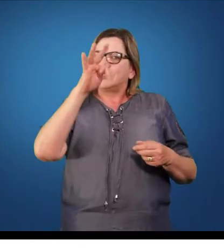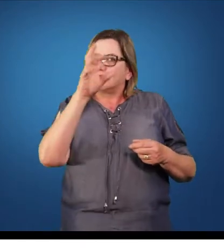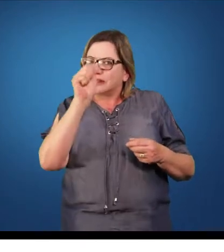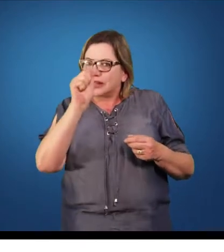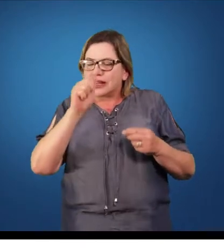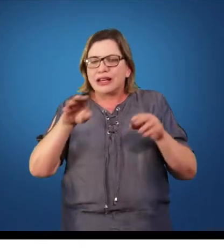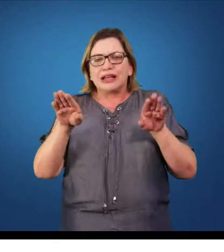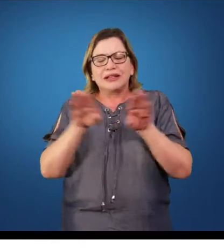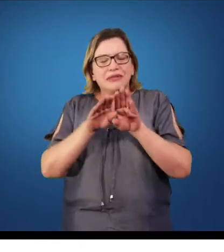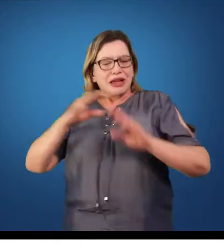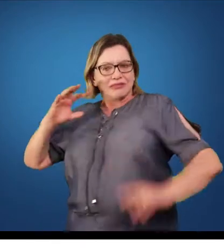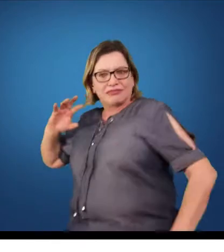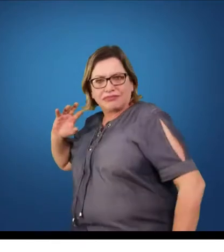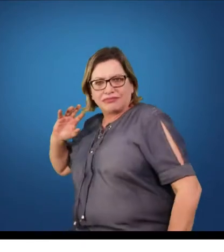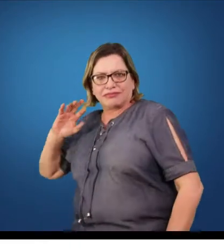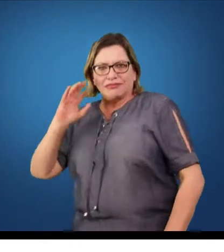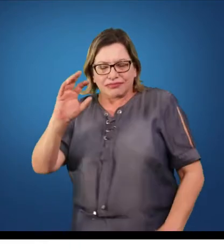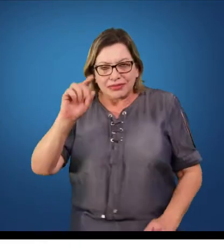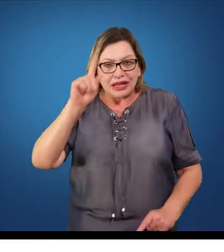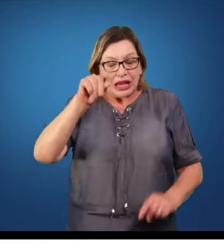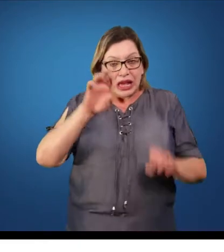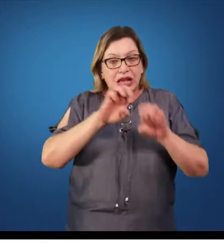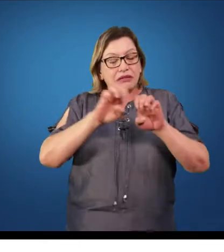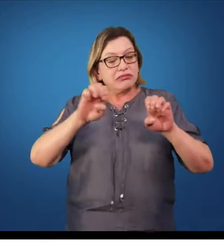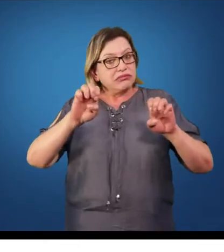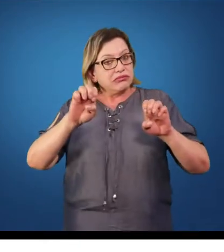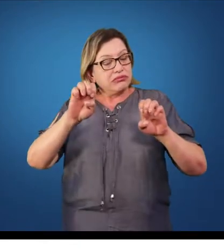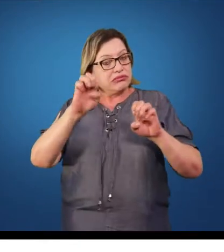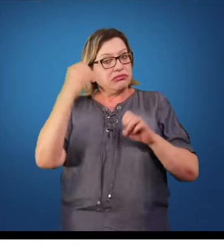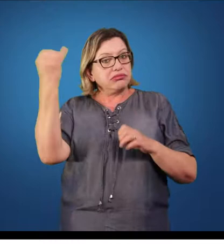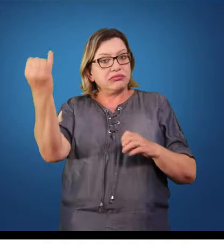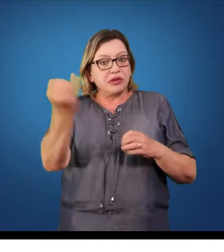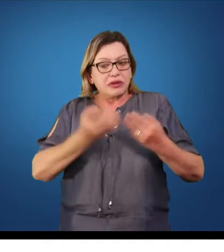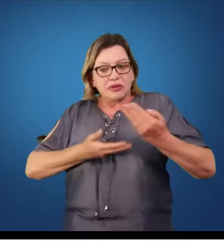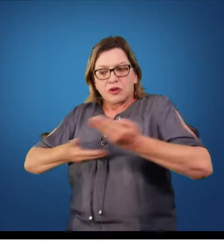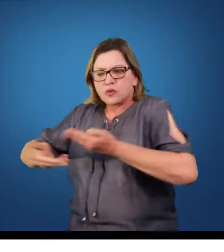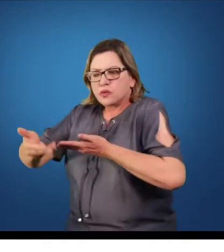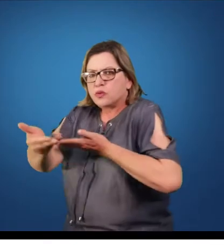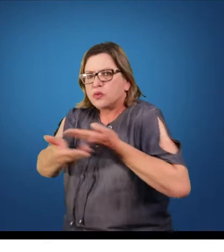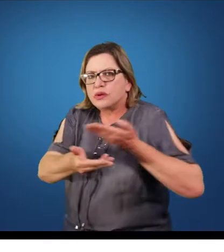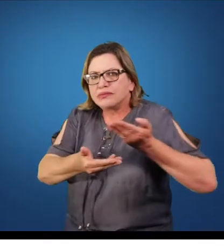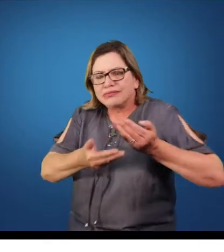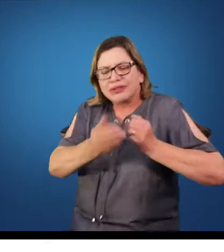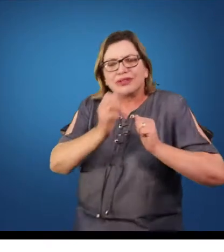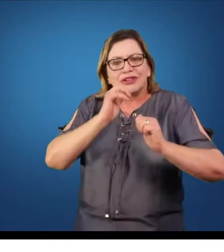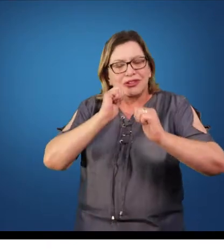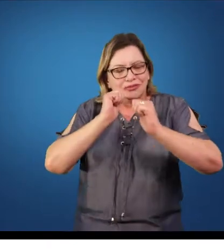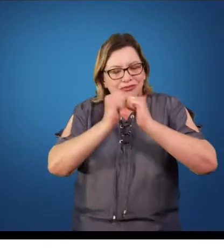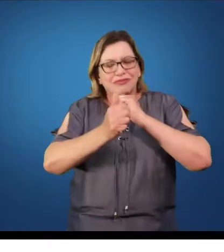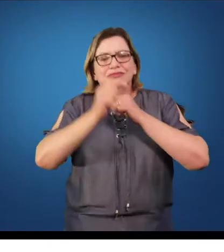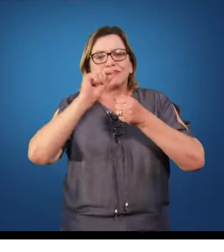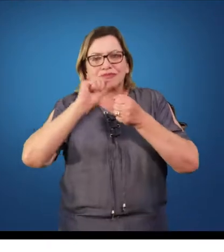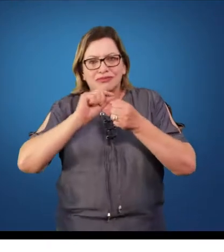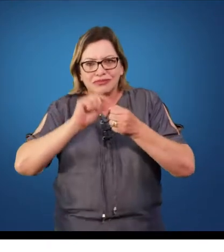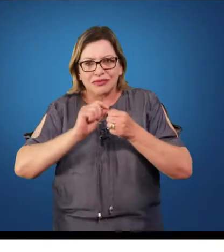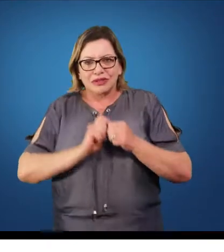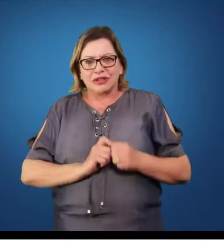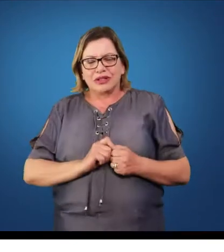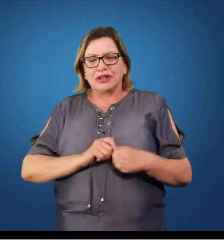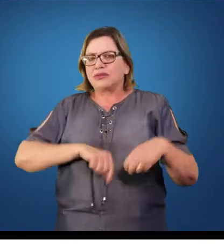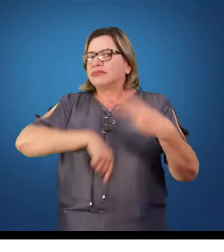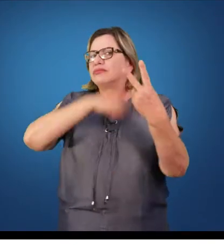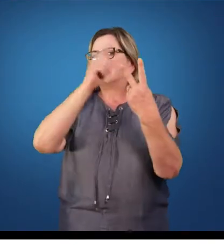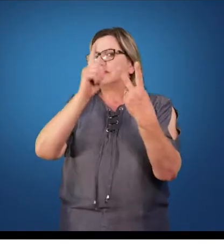arremesso, certo? São elementos primordiais para você se deslocar na quadra enquanto está jogando, certo? O